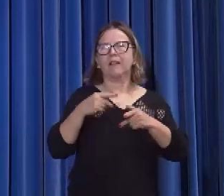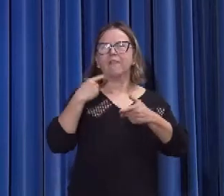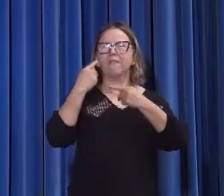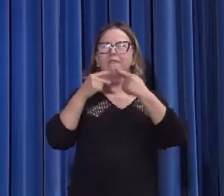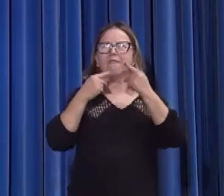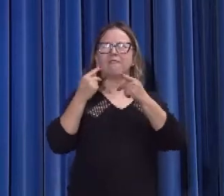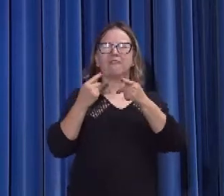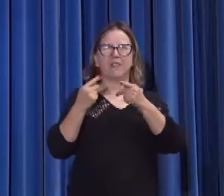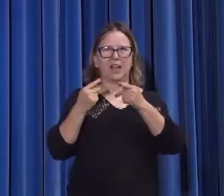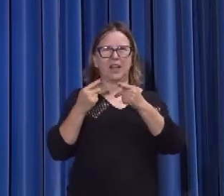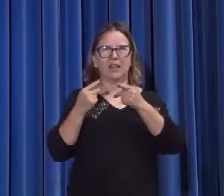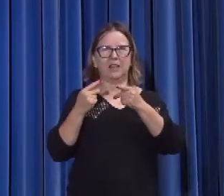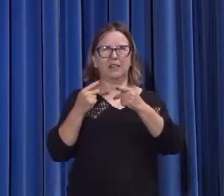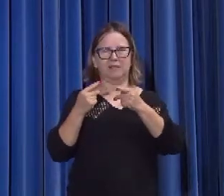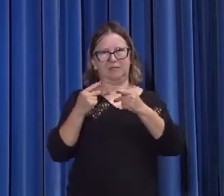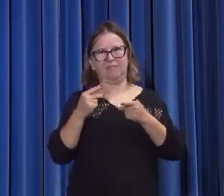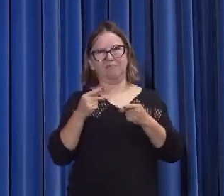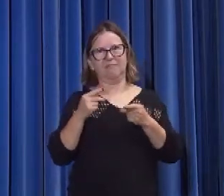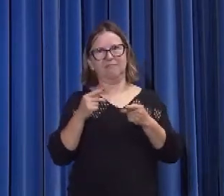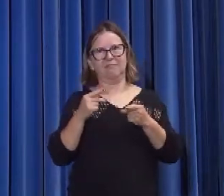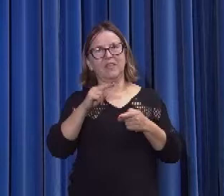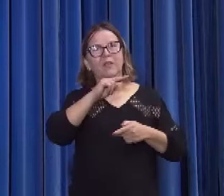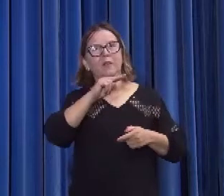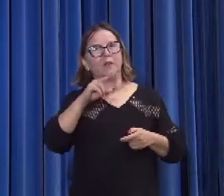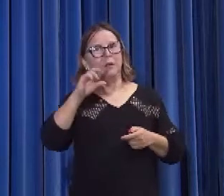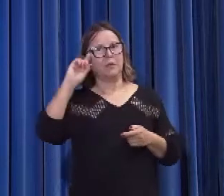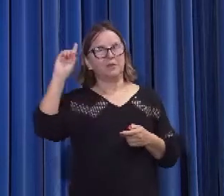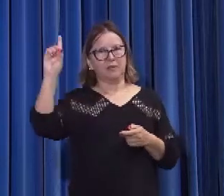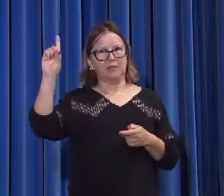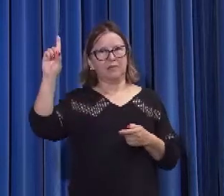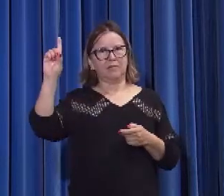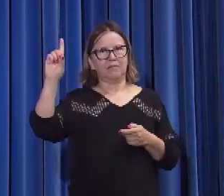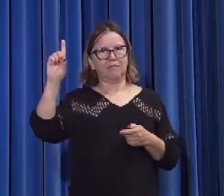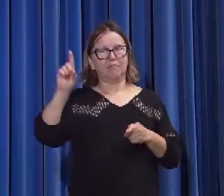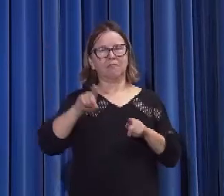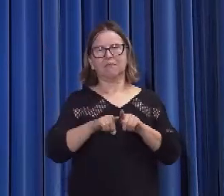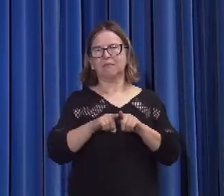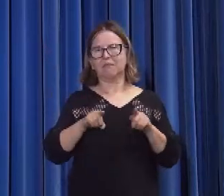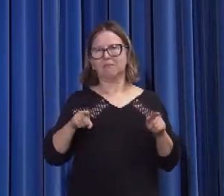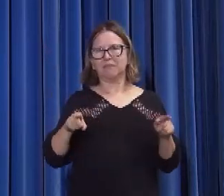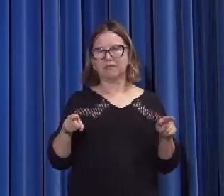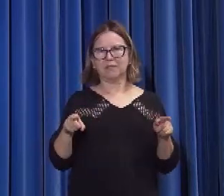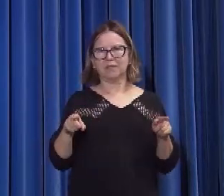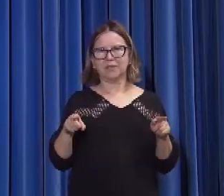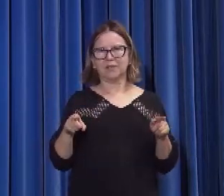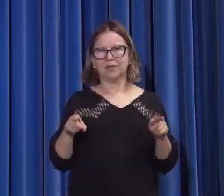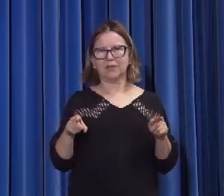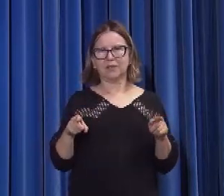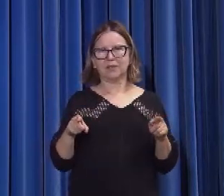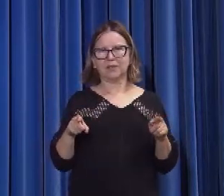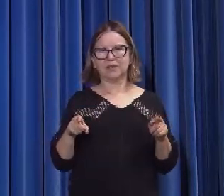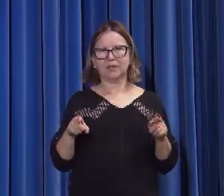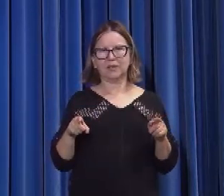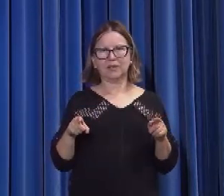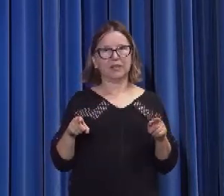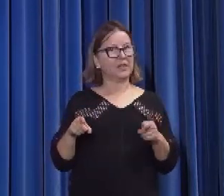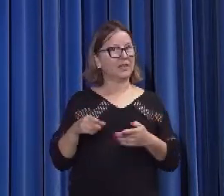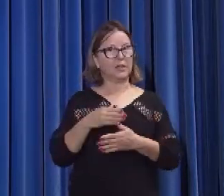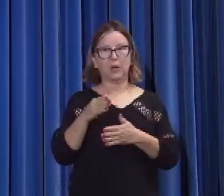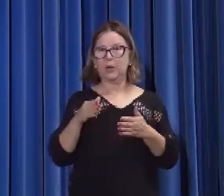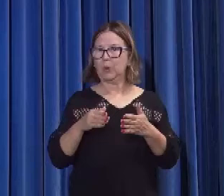Mas nem tudo que se diz a respeito de Deus é de Deus. Você